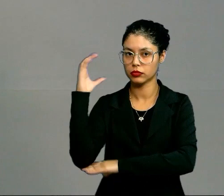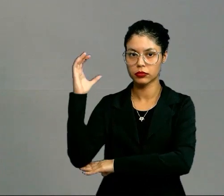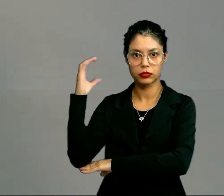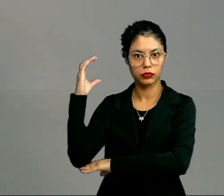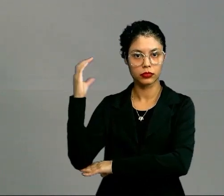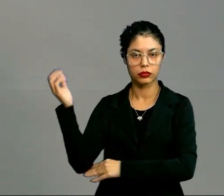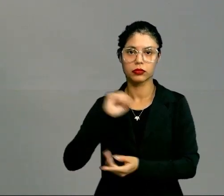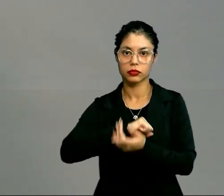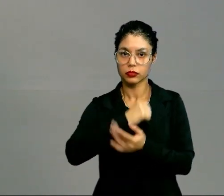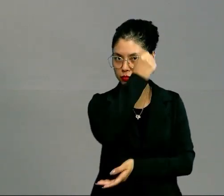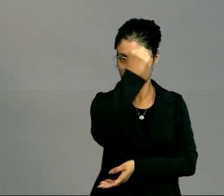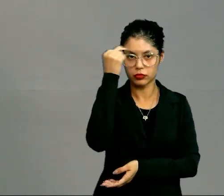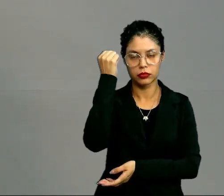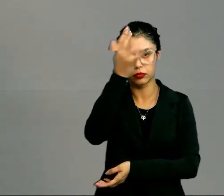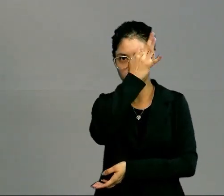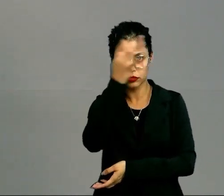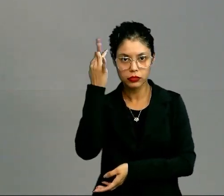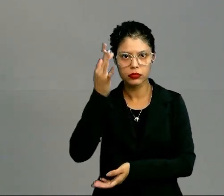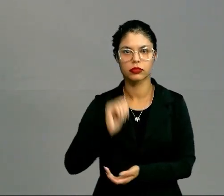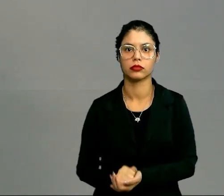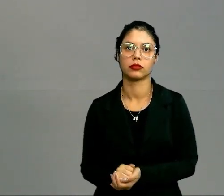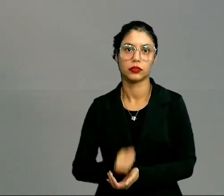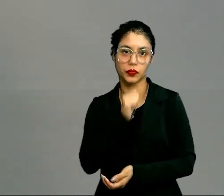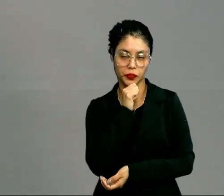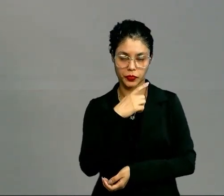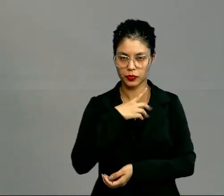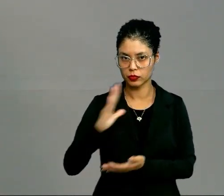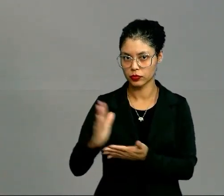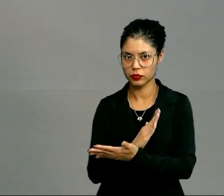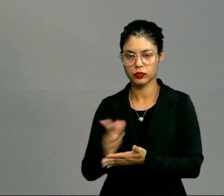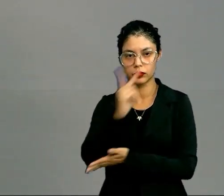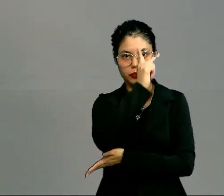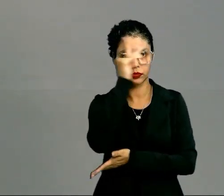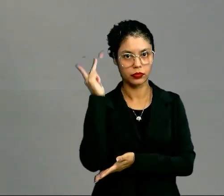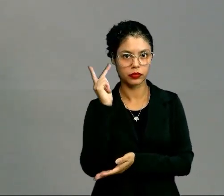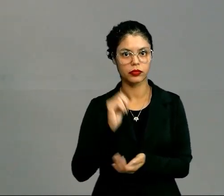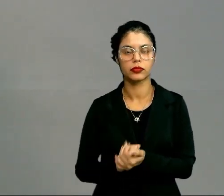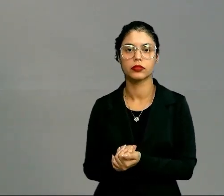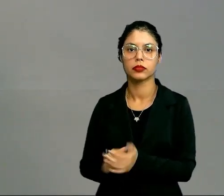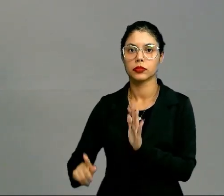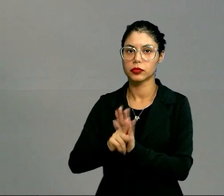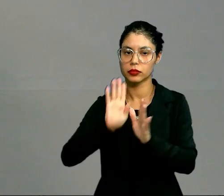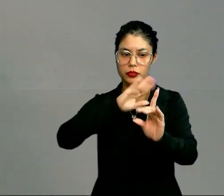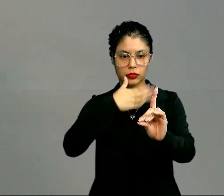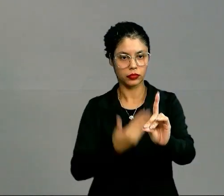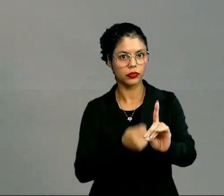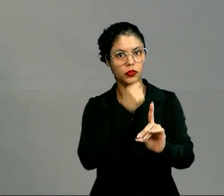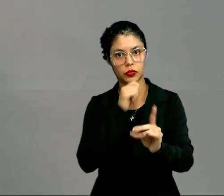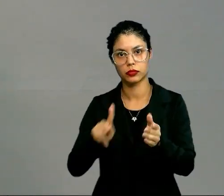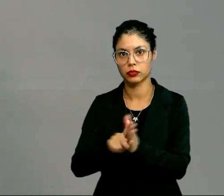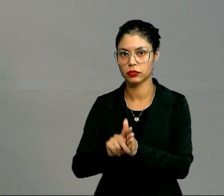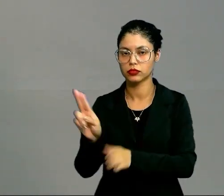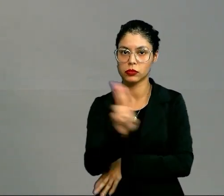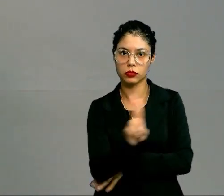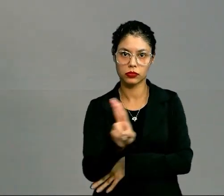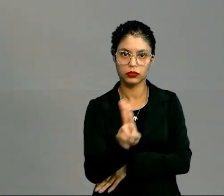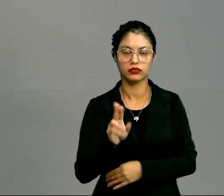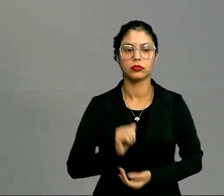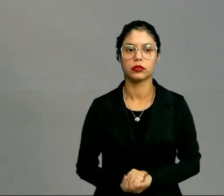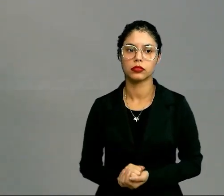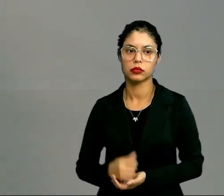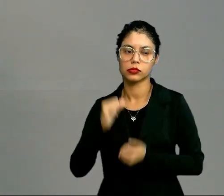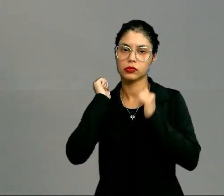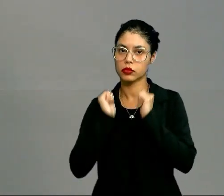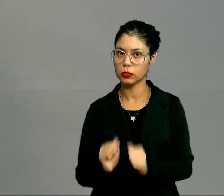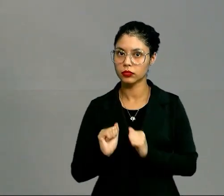cientistas, sociólogos, filósofos. Então, nós temos aí algumas pessoas consagradas que estudaram, que elas têm um nome a zelar.